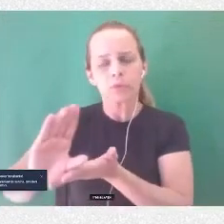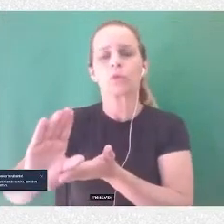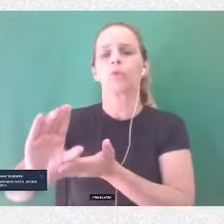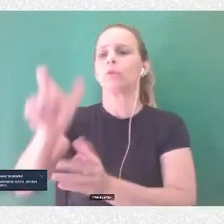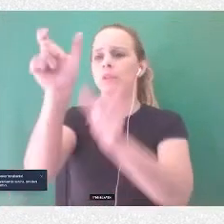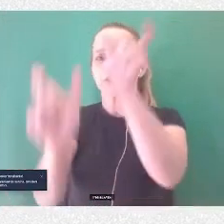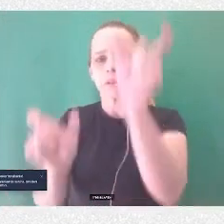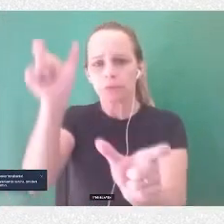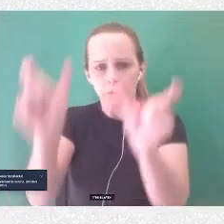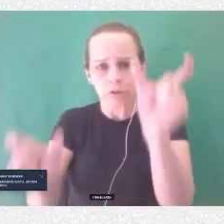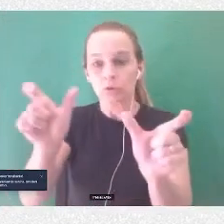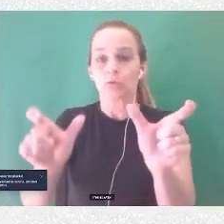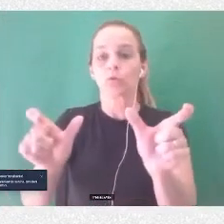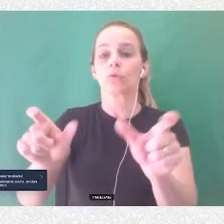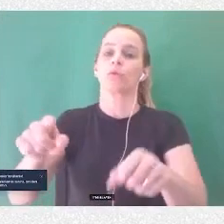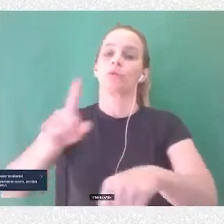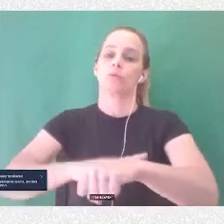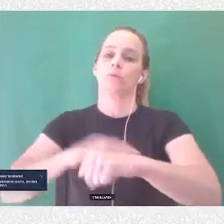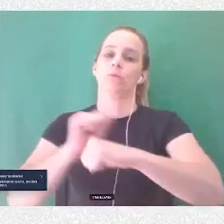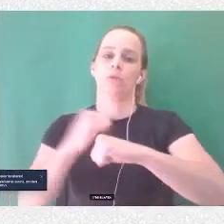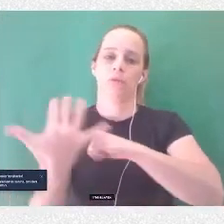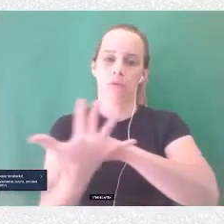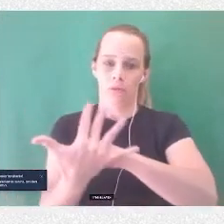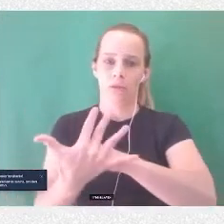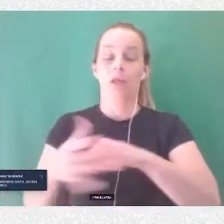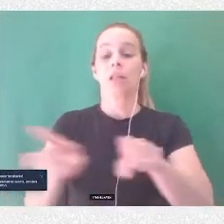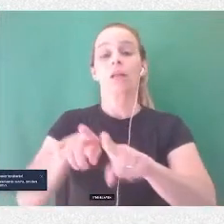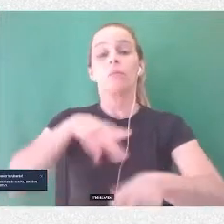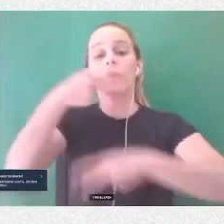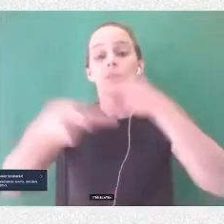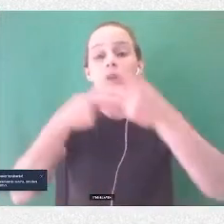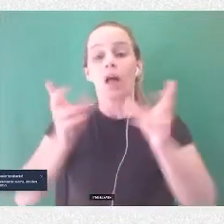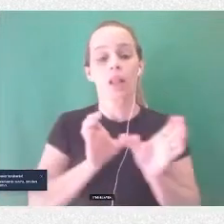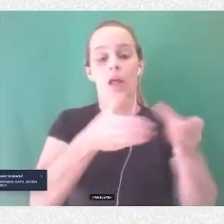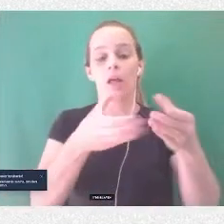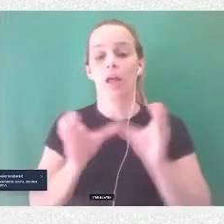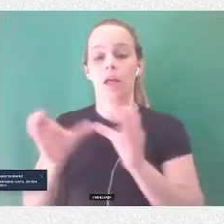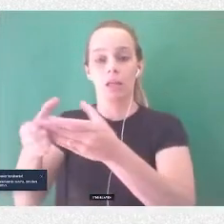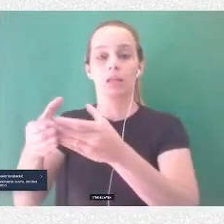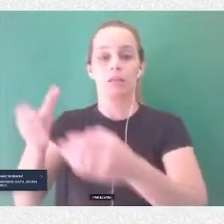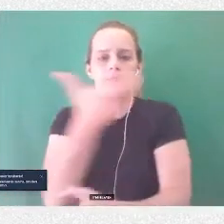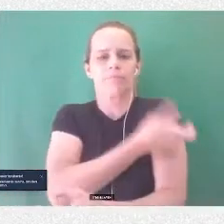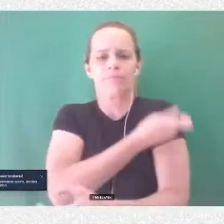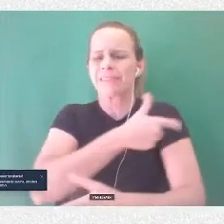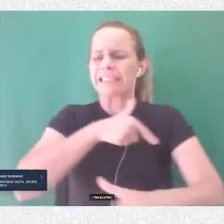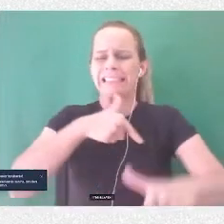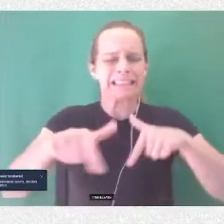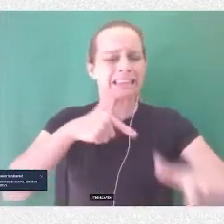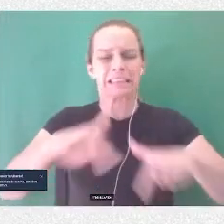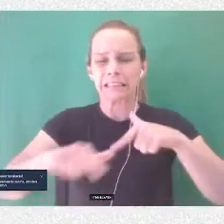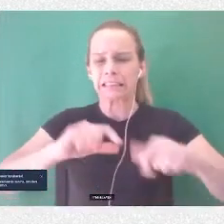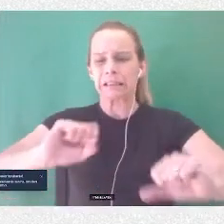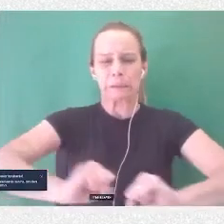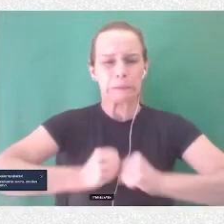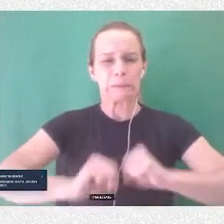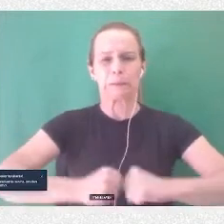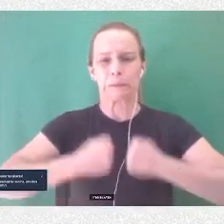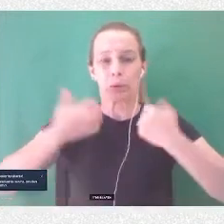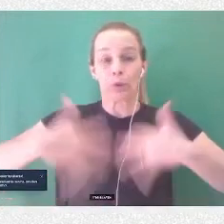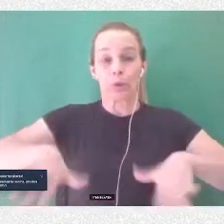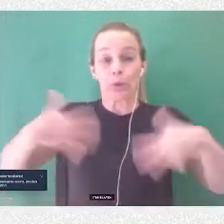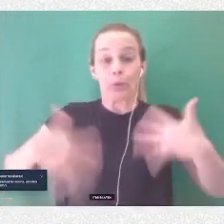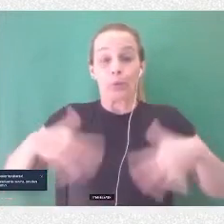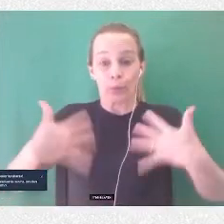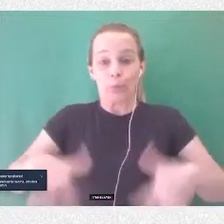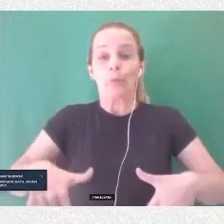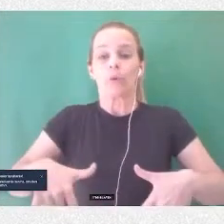relacionados à pandemia, e falo também a respeito das equipes de vacinação, que têm trabalhado de forma muito dedicada,